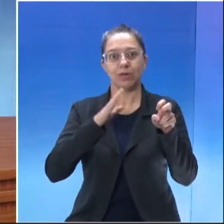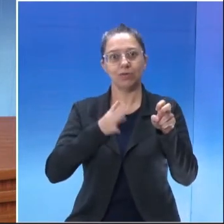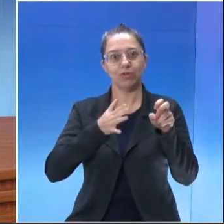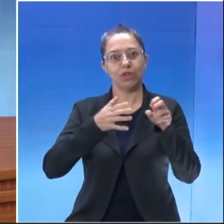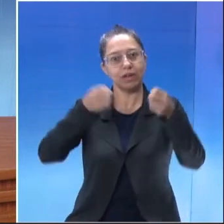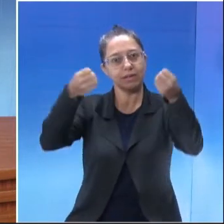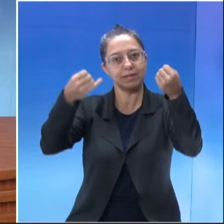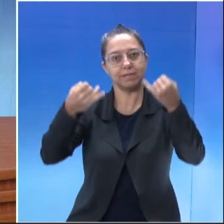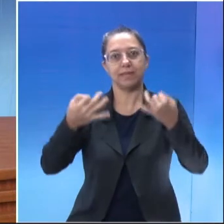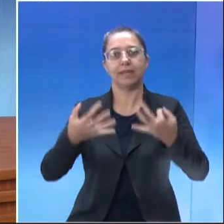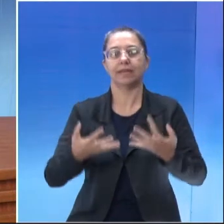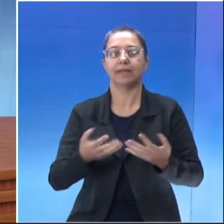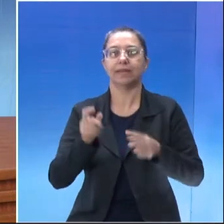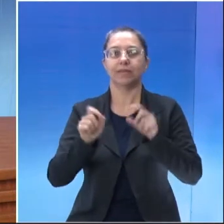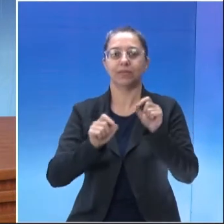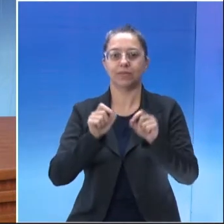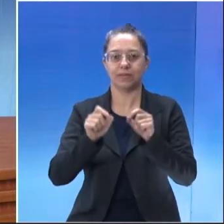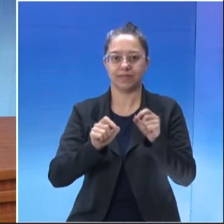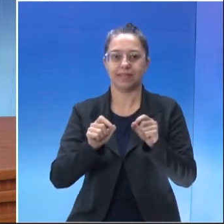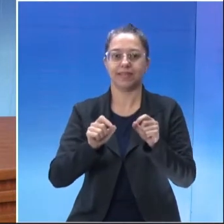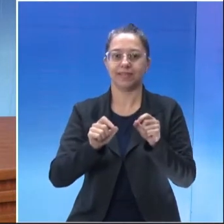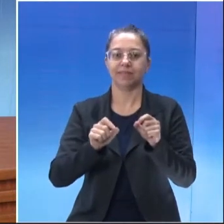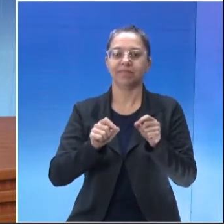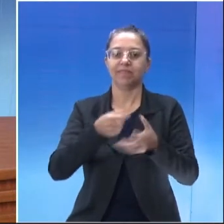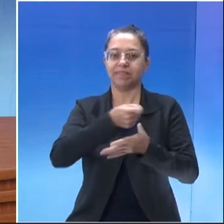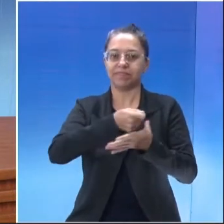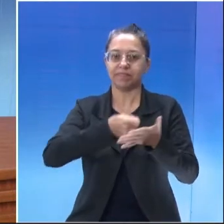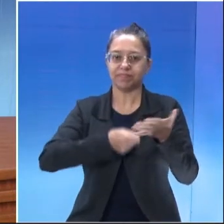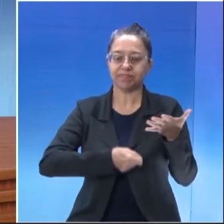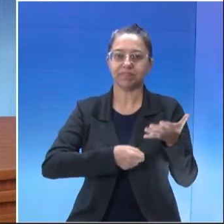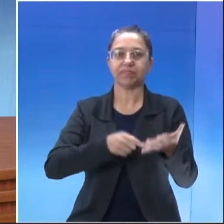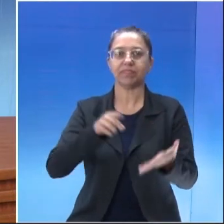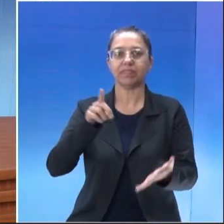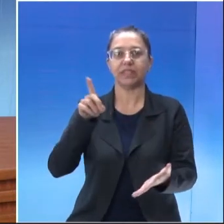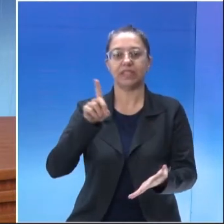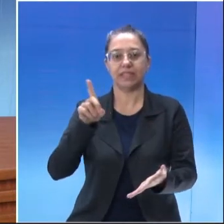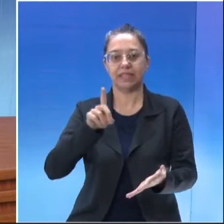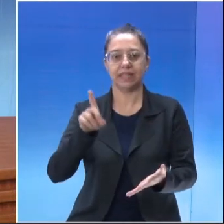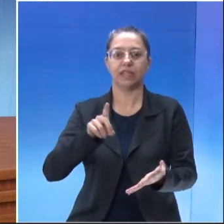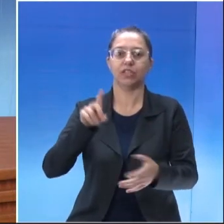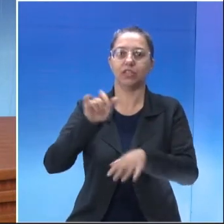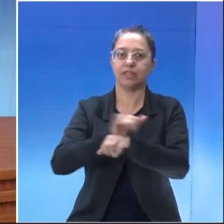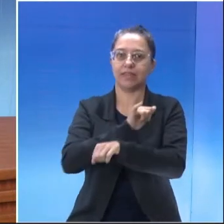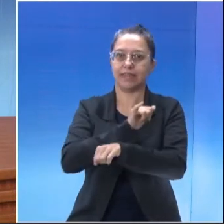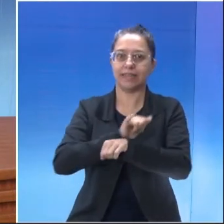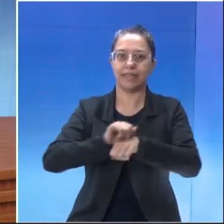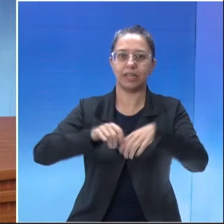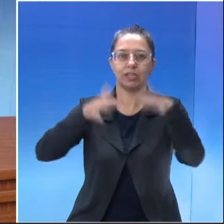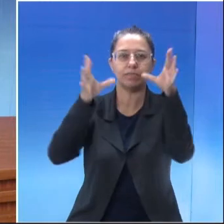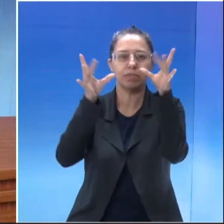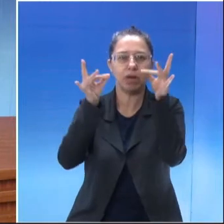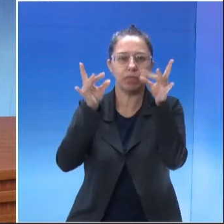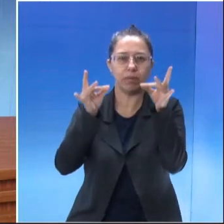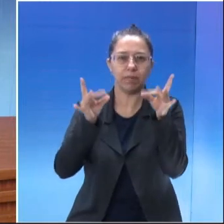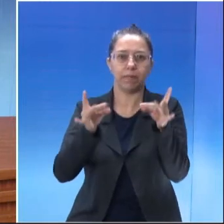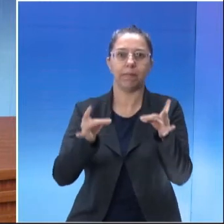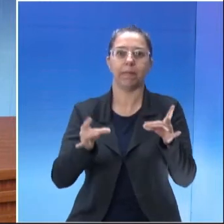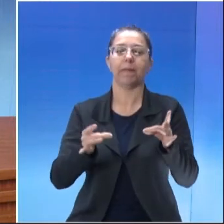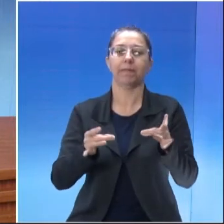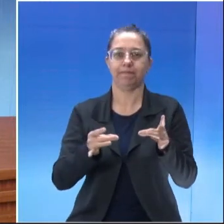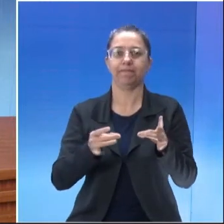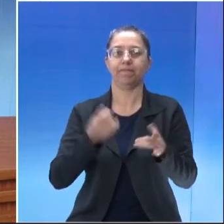são o texto dissertativo Estratégias Argumentativas. Gente, isso é muito importante